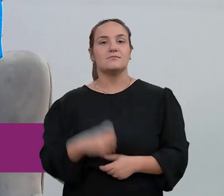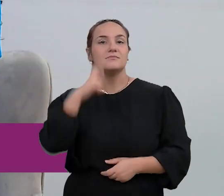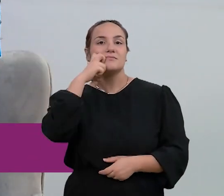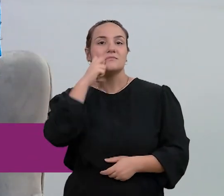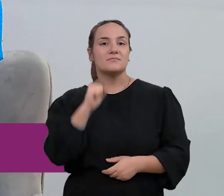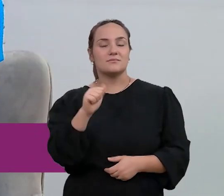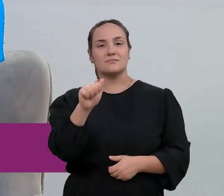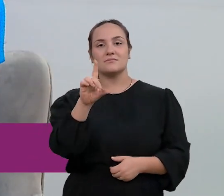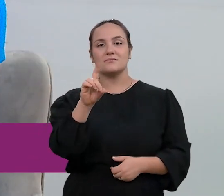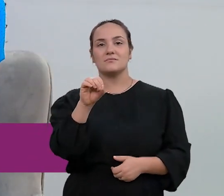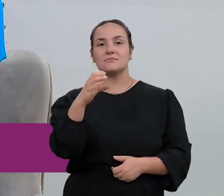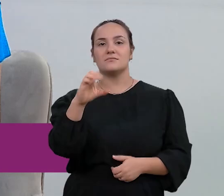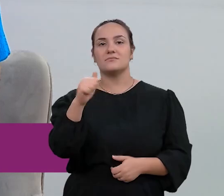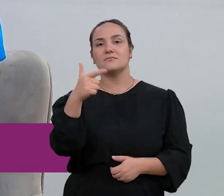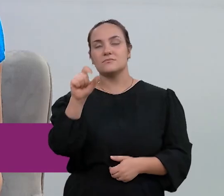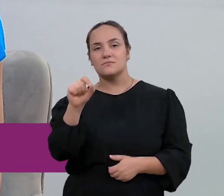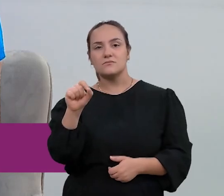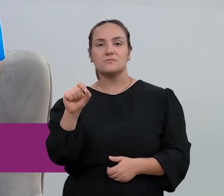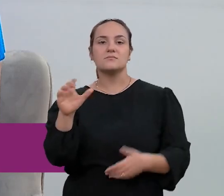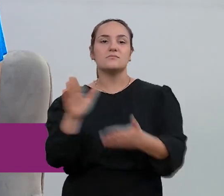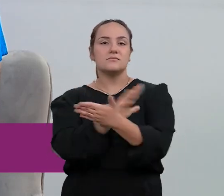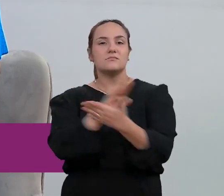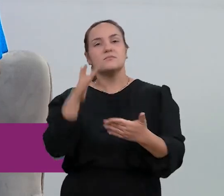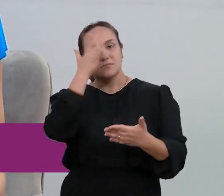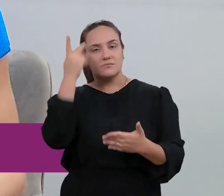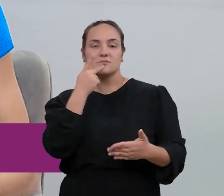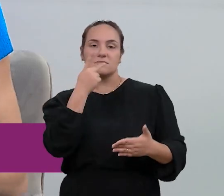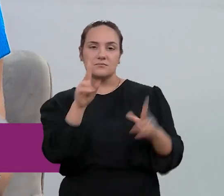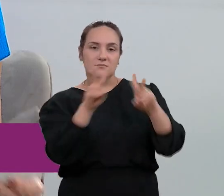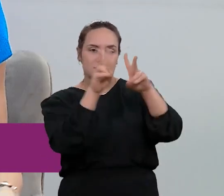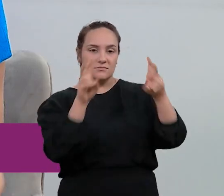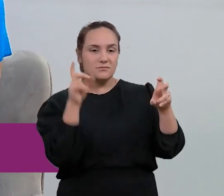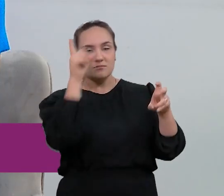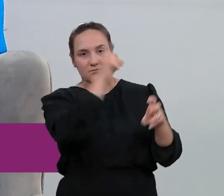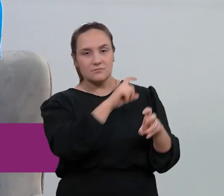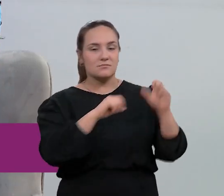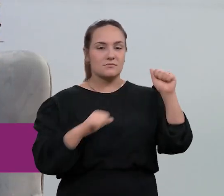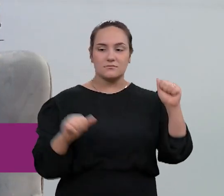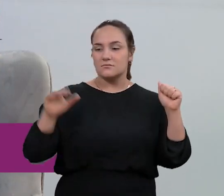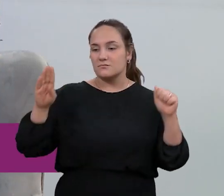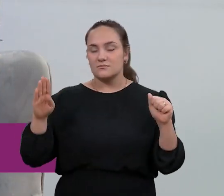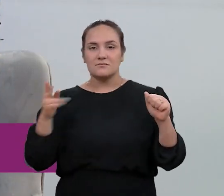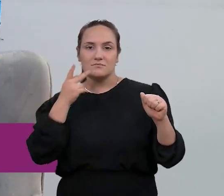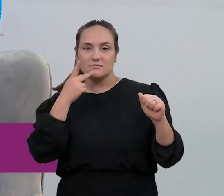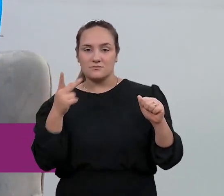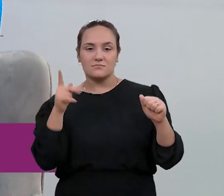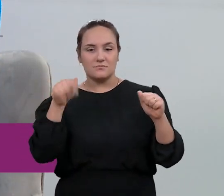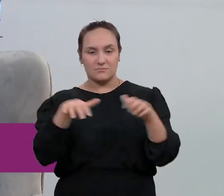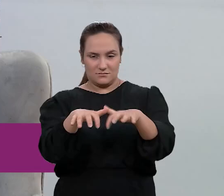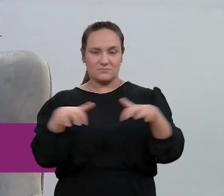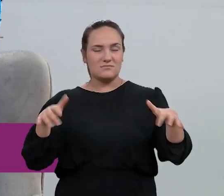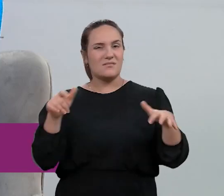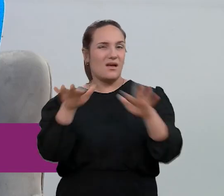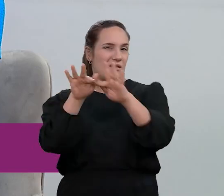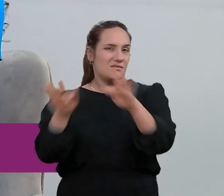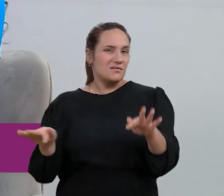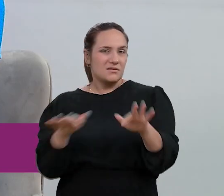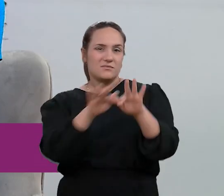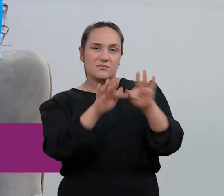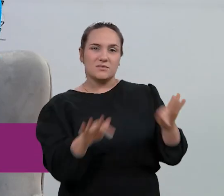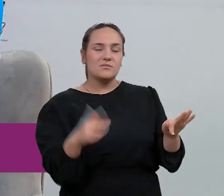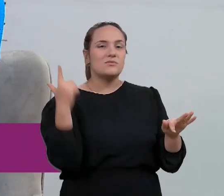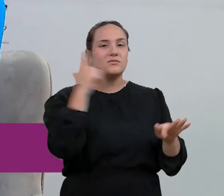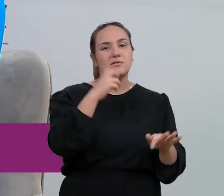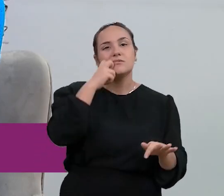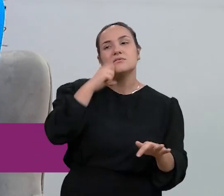adoção muita gente coloca alguns temas aí que são sensíveis né para lado A ou B como se fosse algo muito simples ah a gente põe